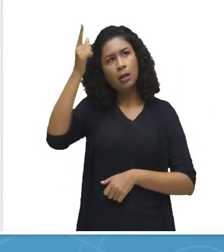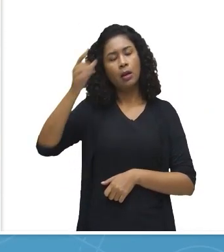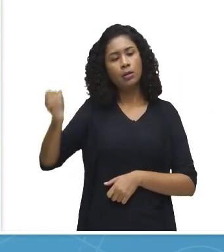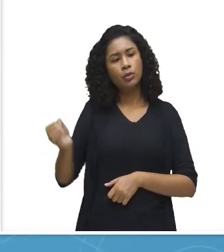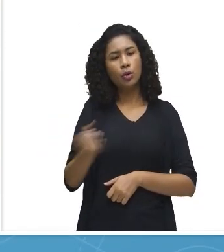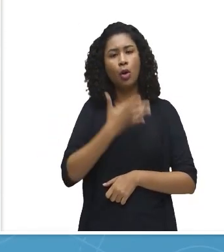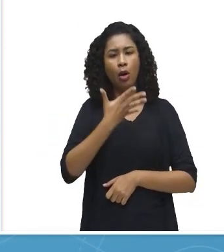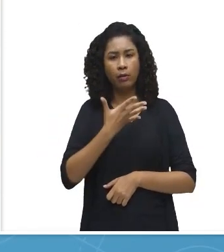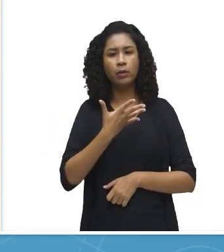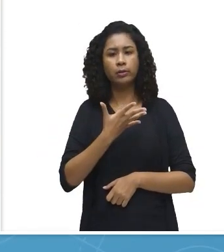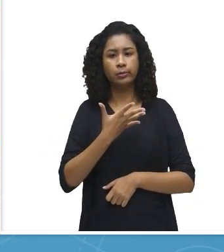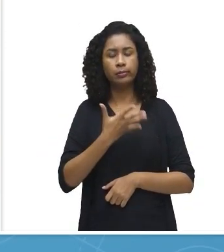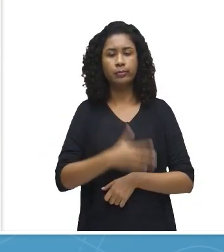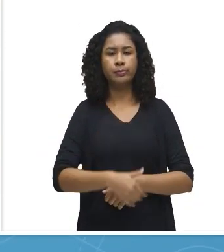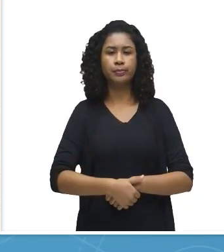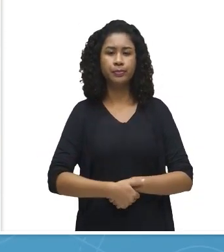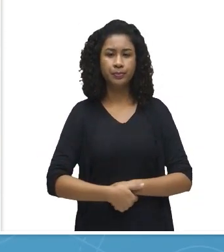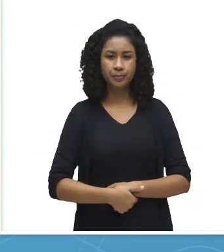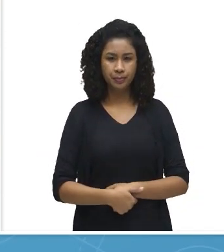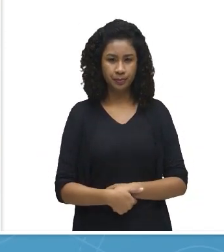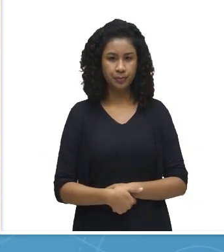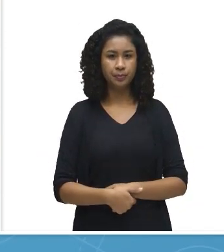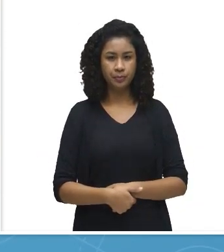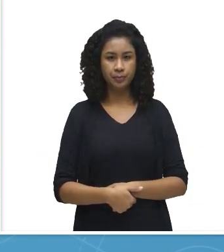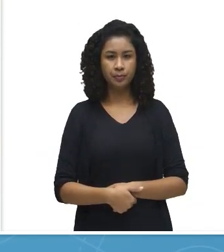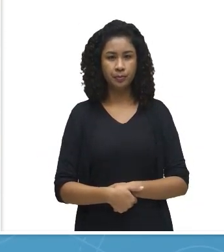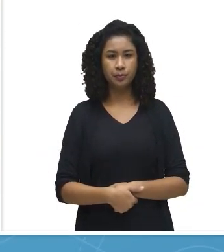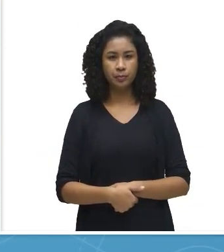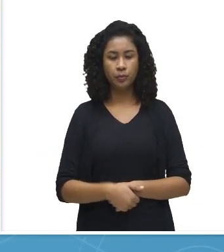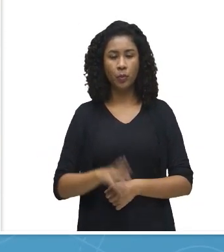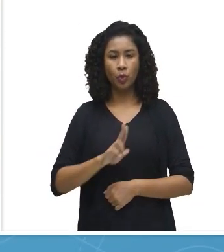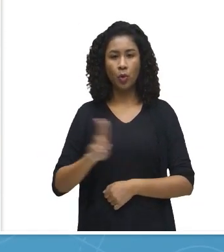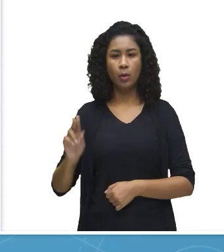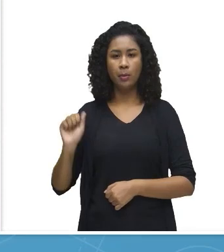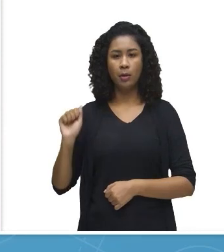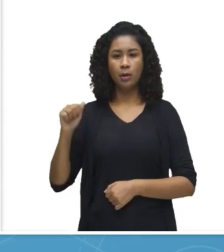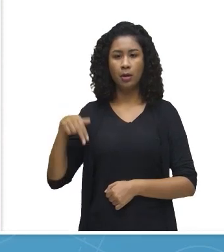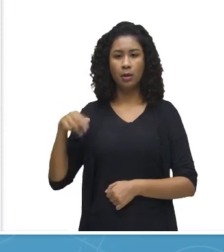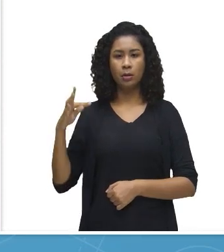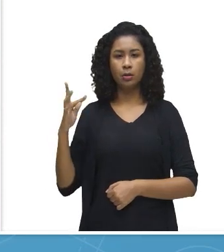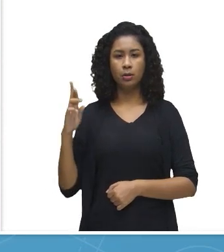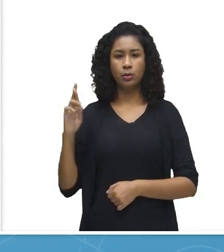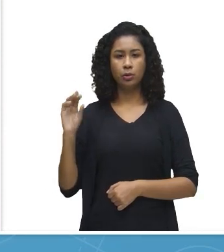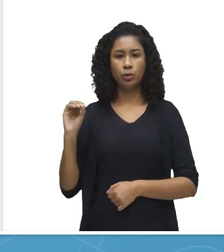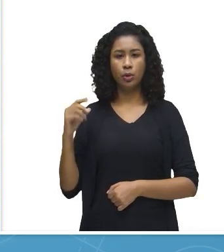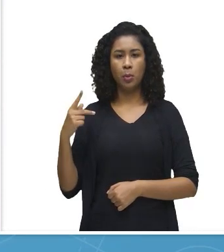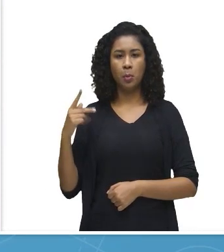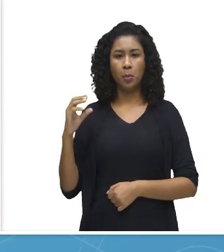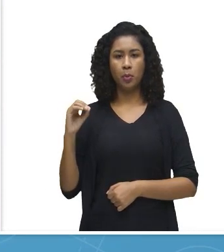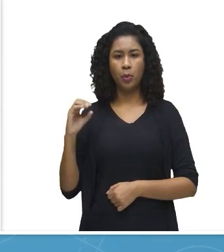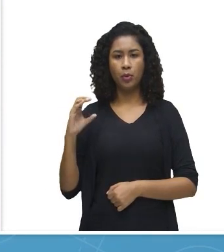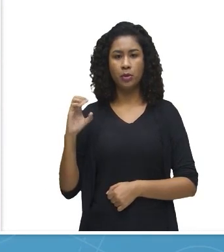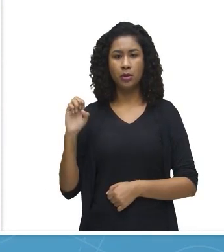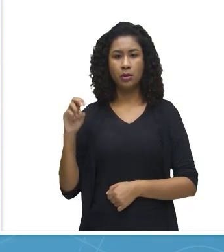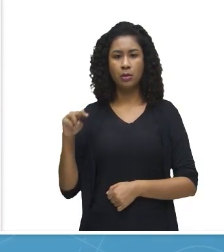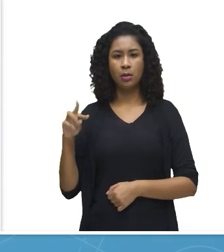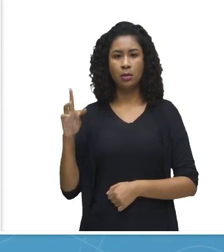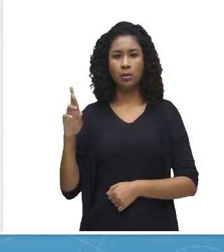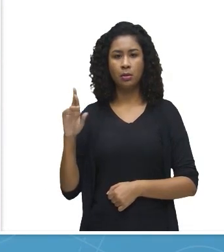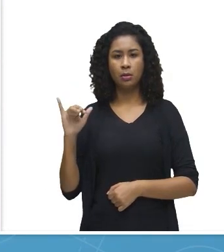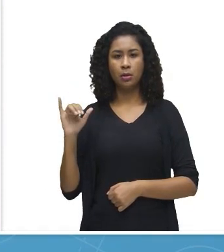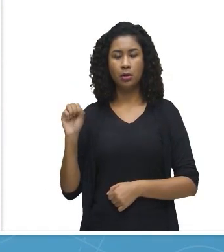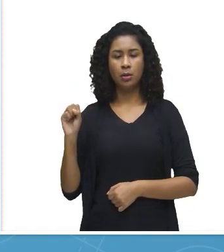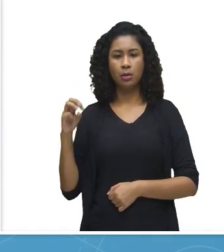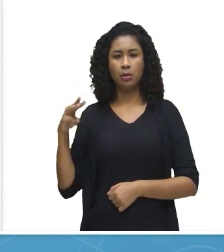nossa humanidade hoje. O antropocentrismo, né? Mas esse antropocentrismo, ele só ocorreu